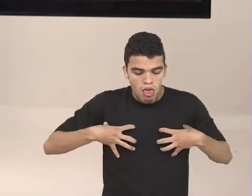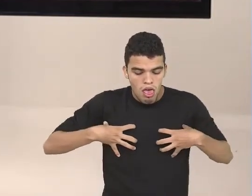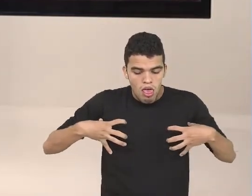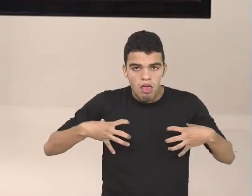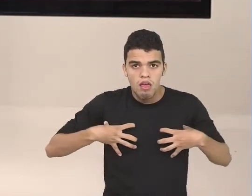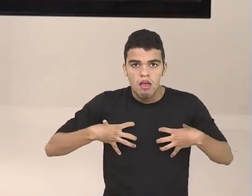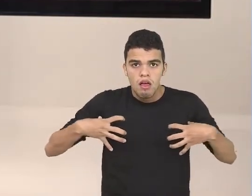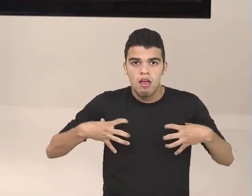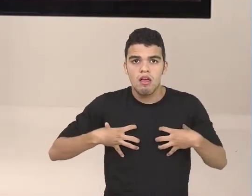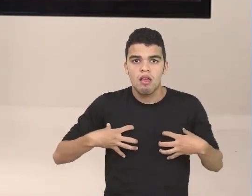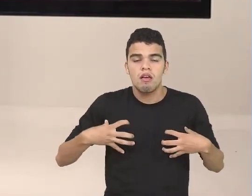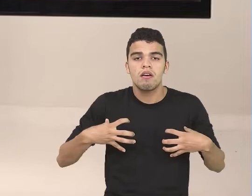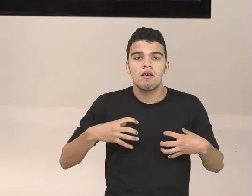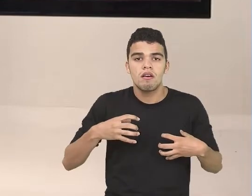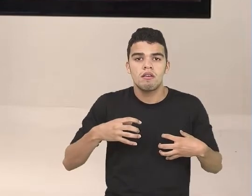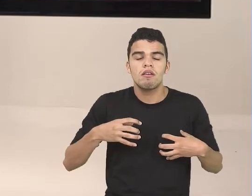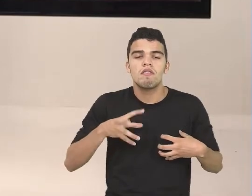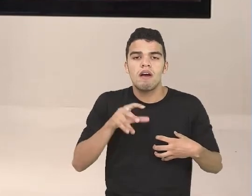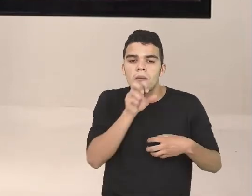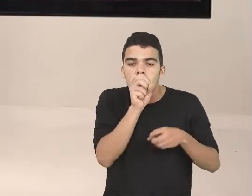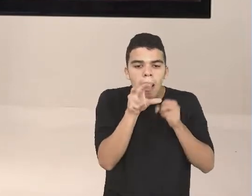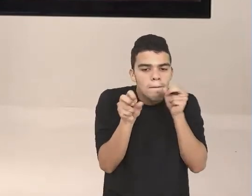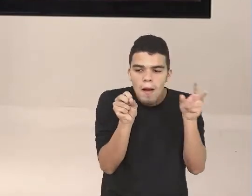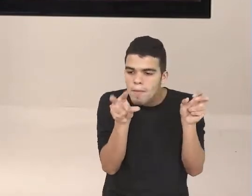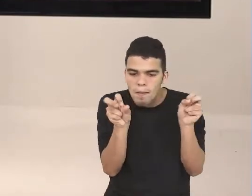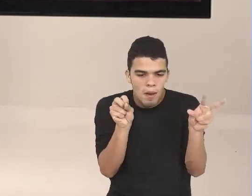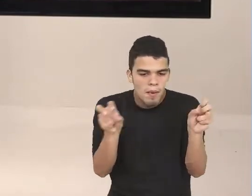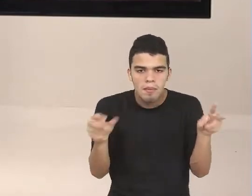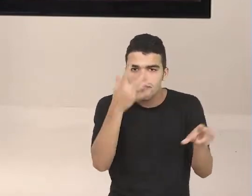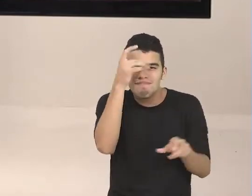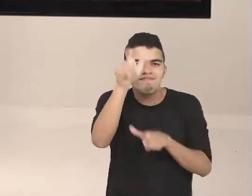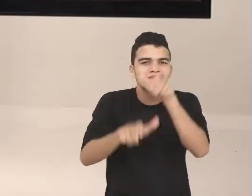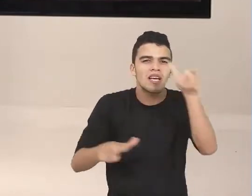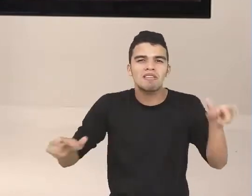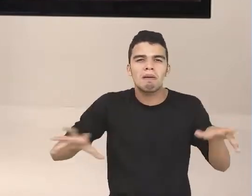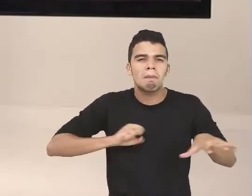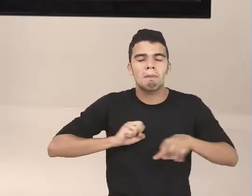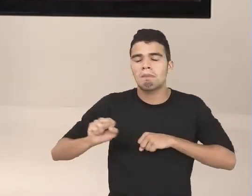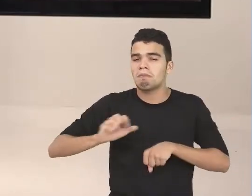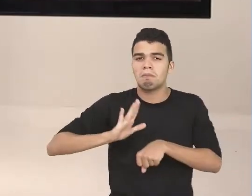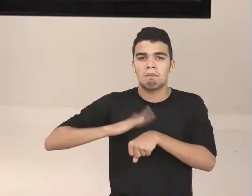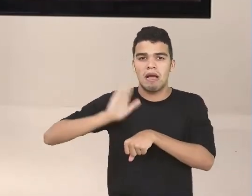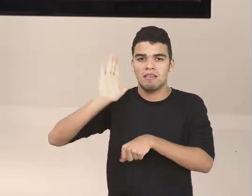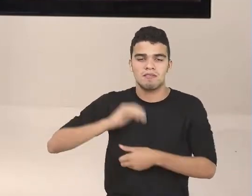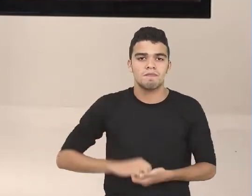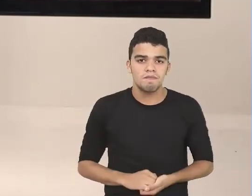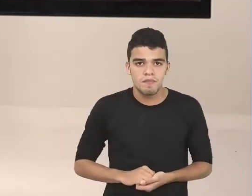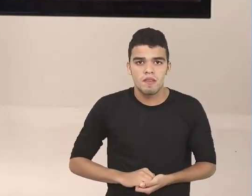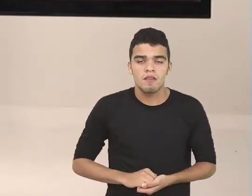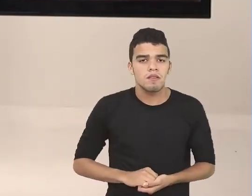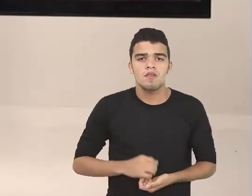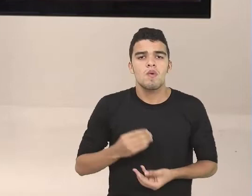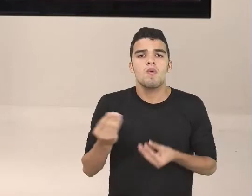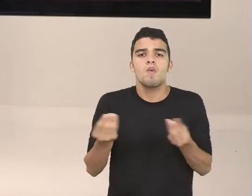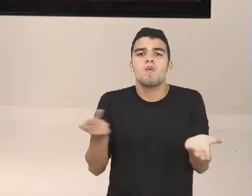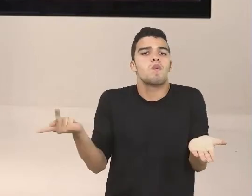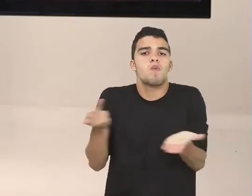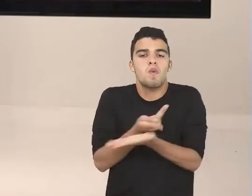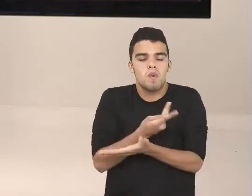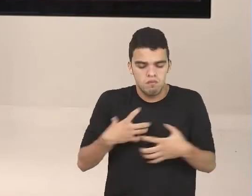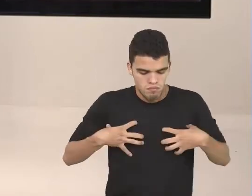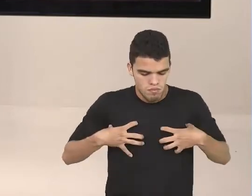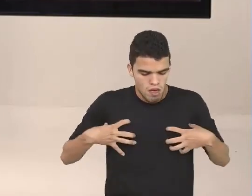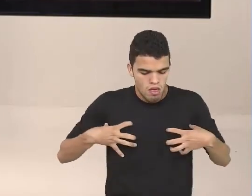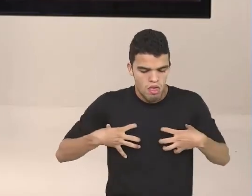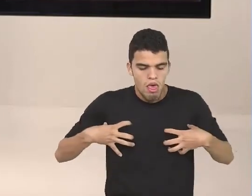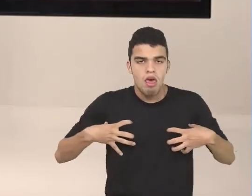contamine outras pessoas, contamine outras células, tá? Então, o que acontece? O sistema respiratório ele fica inflamado e aí